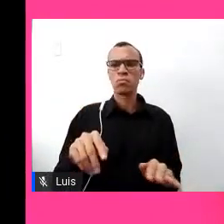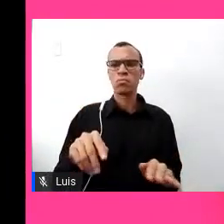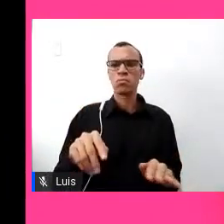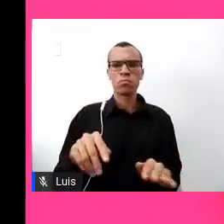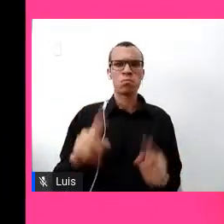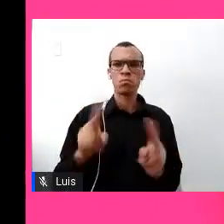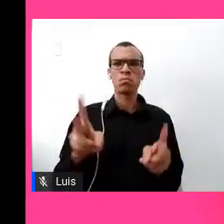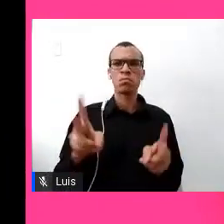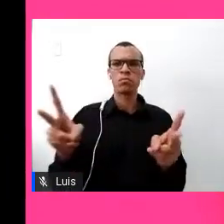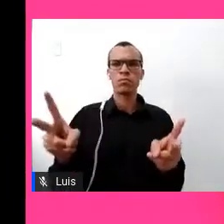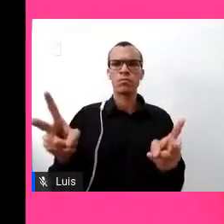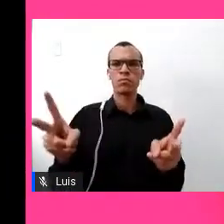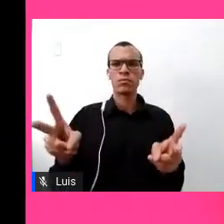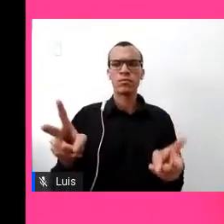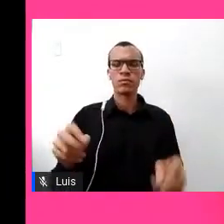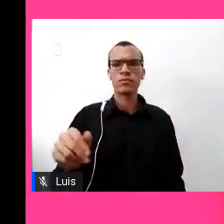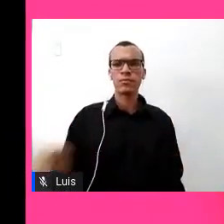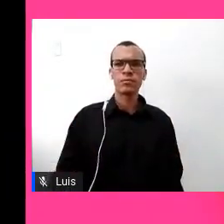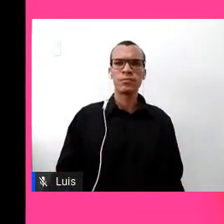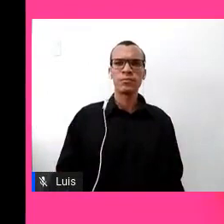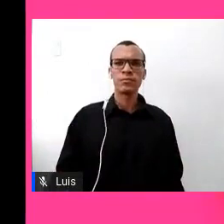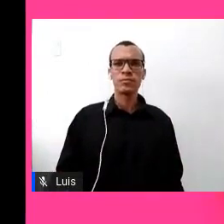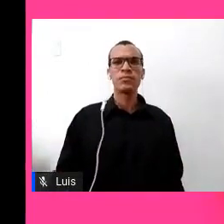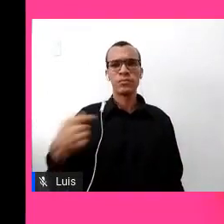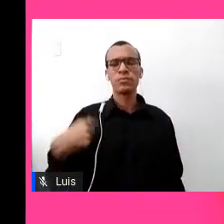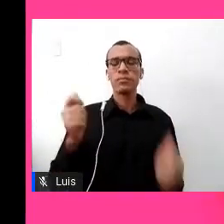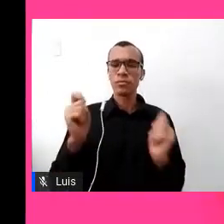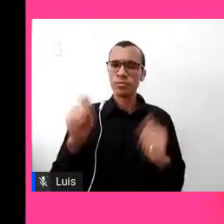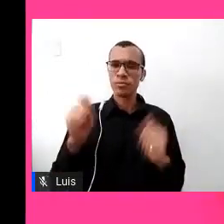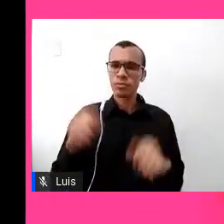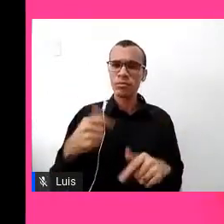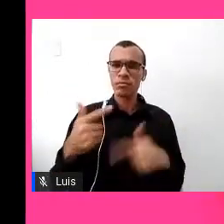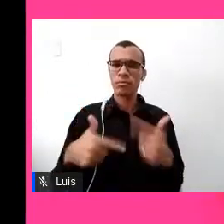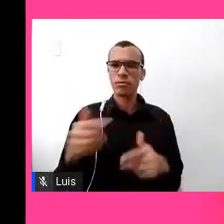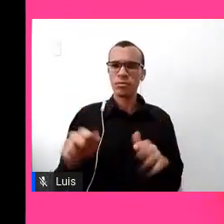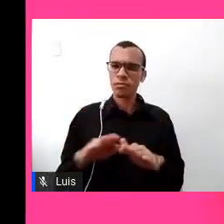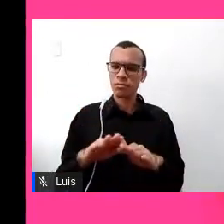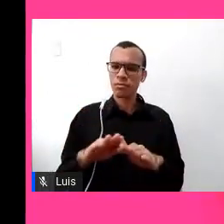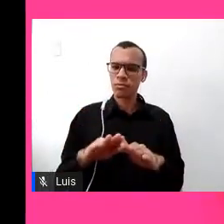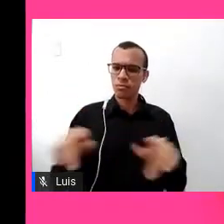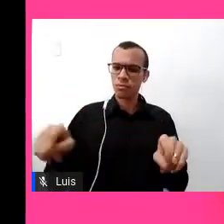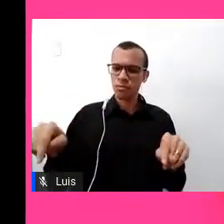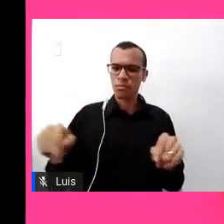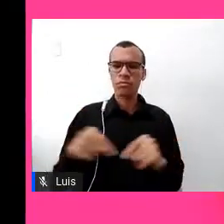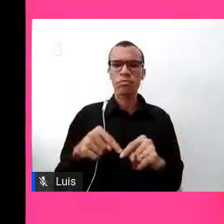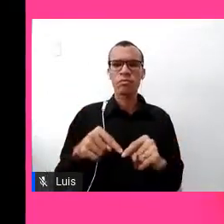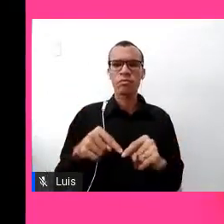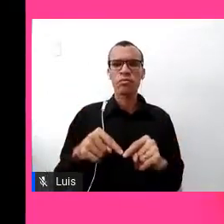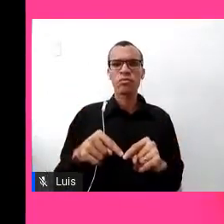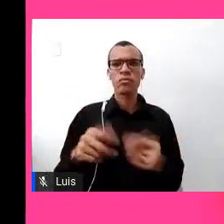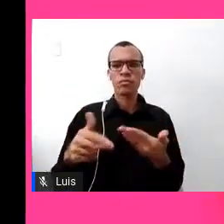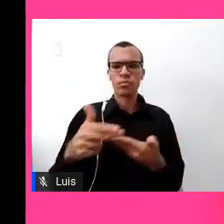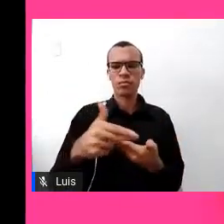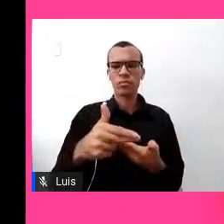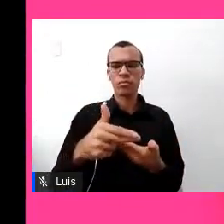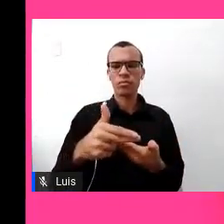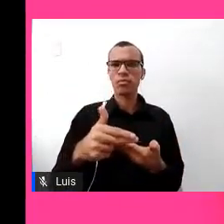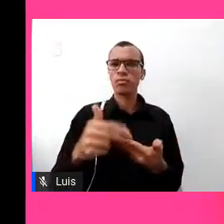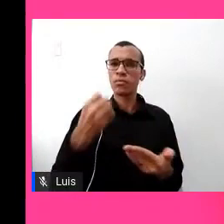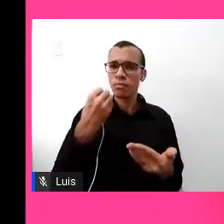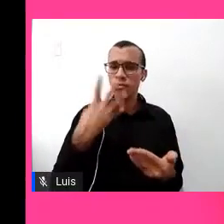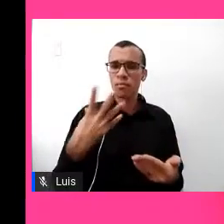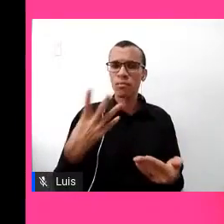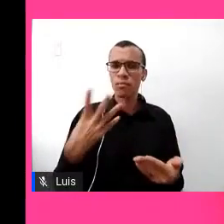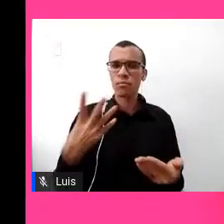estragar. Então, eu posso trabalhar em cima da base de corte, que vai funcionar super bem. E, ó, é